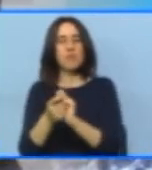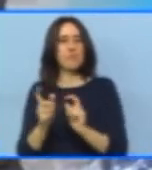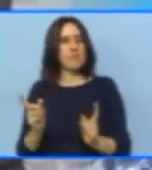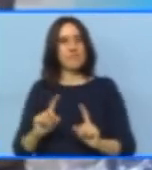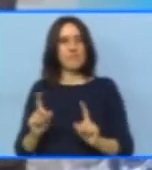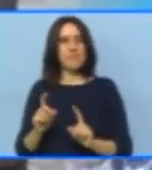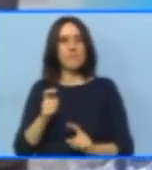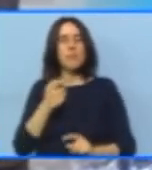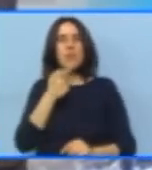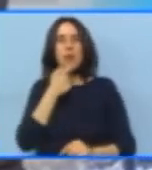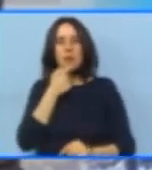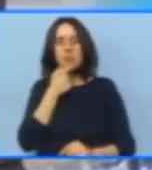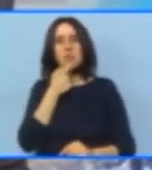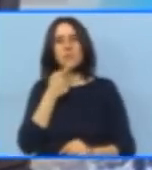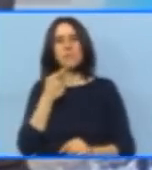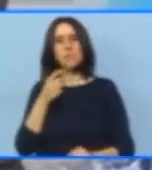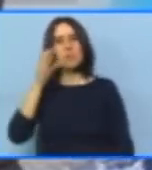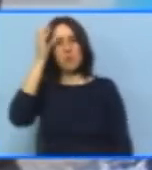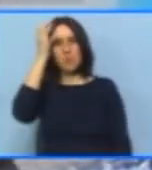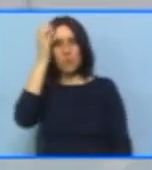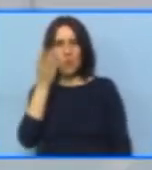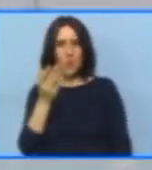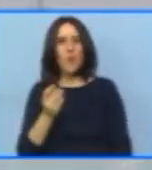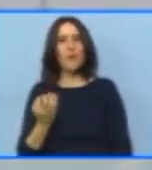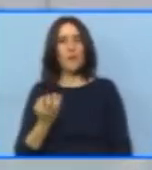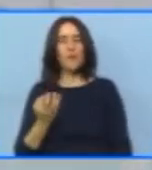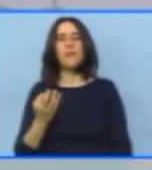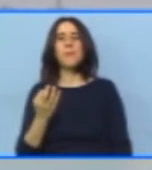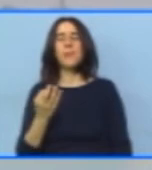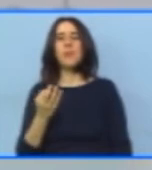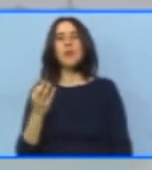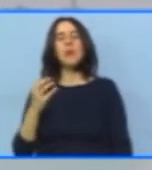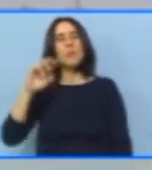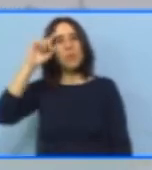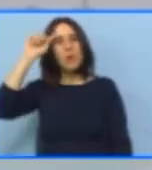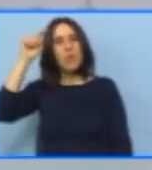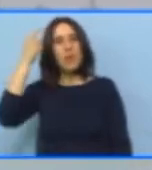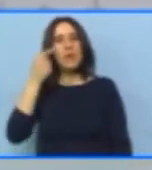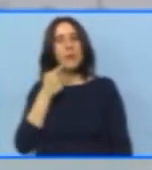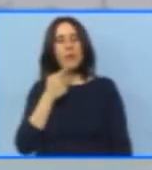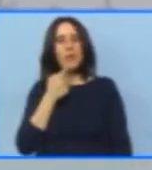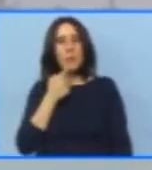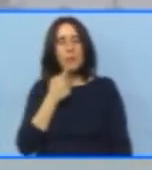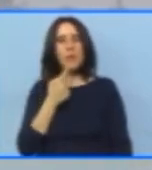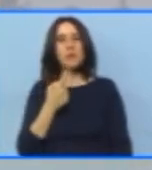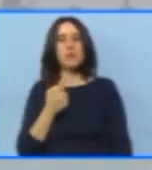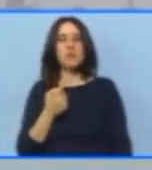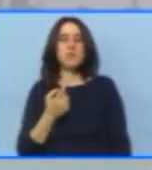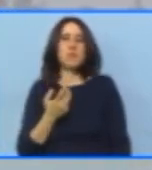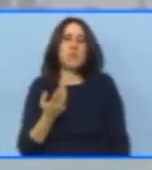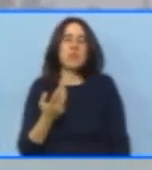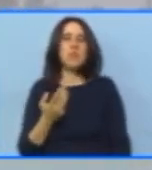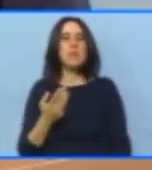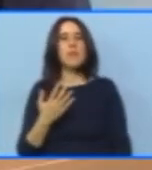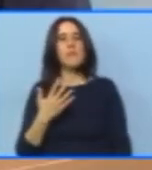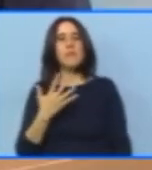tem de se fazer com inteligência, com muita perspicácia e com punho